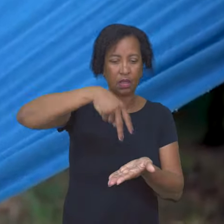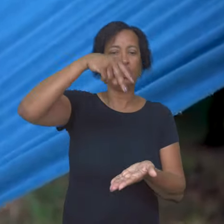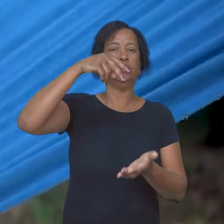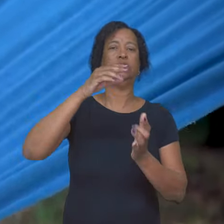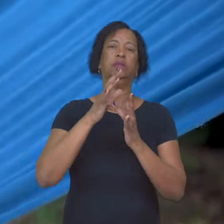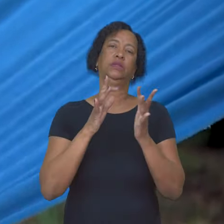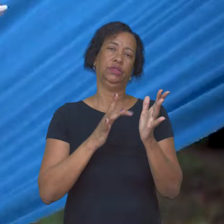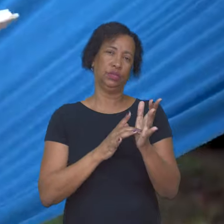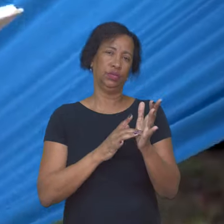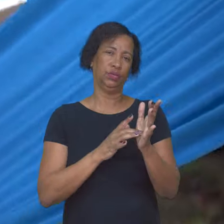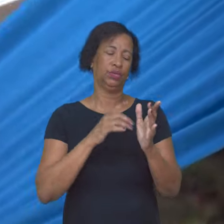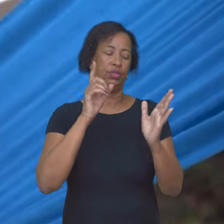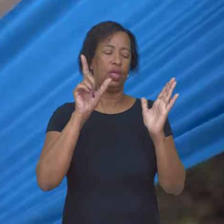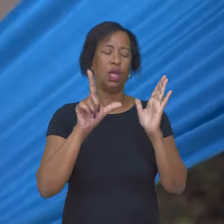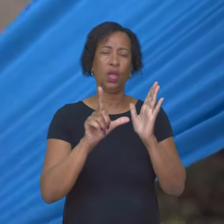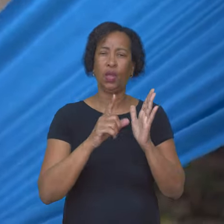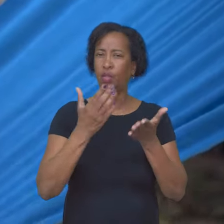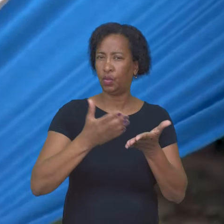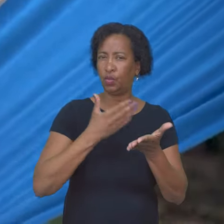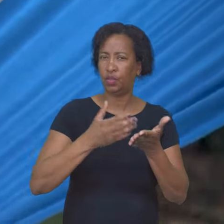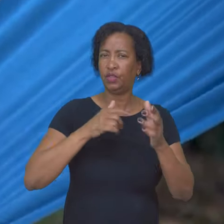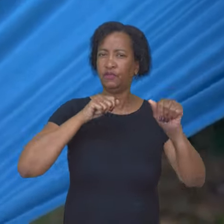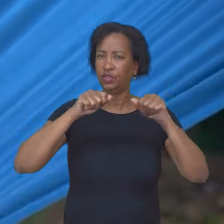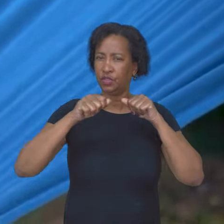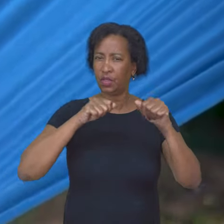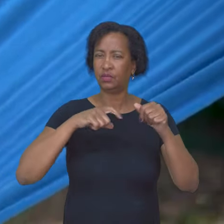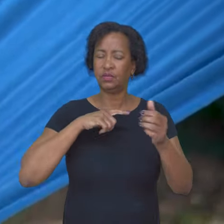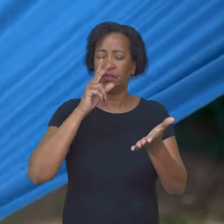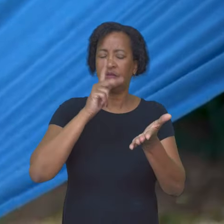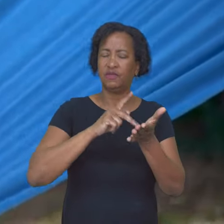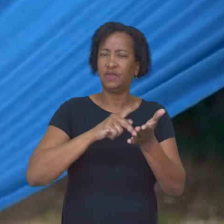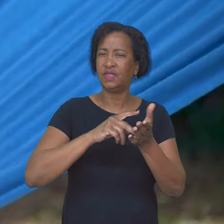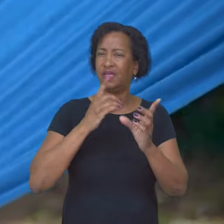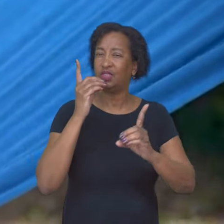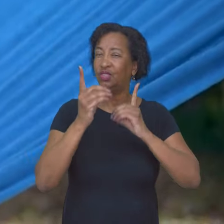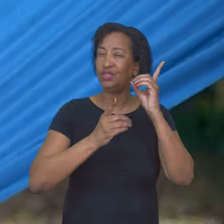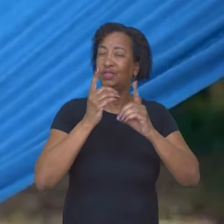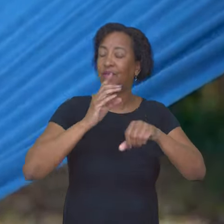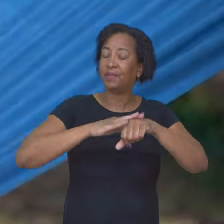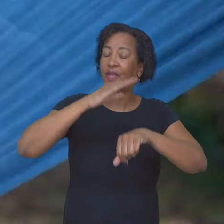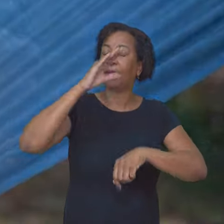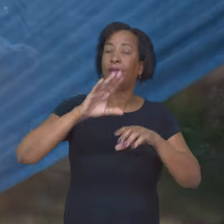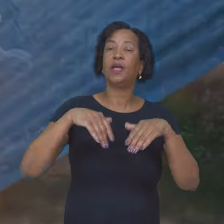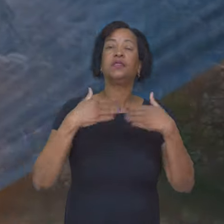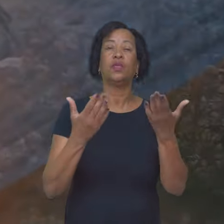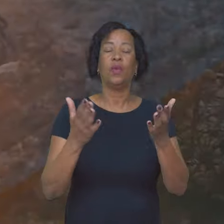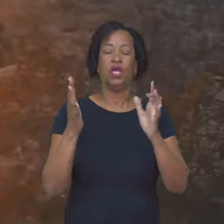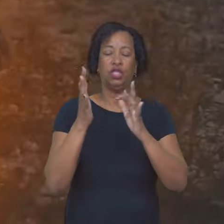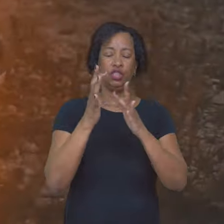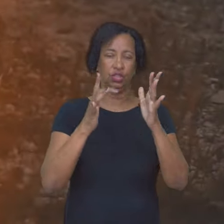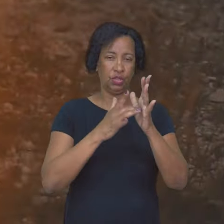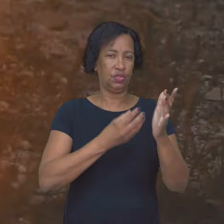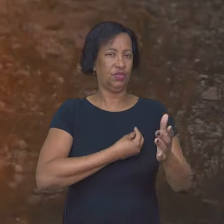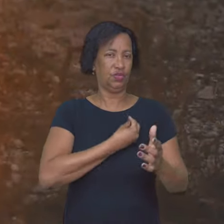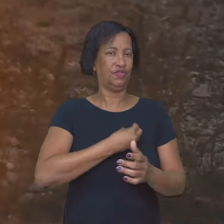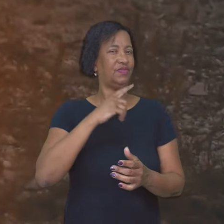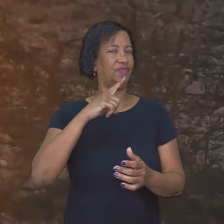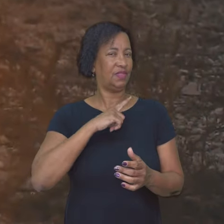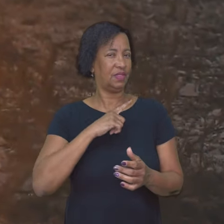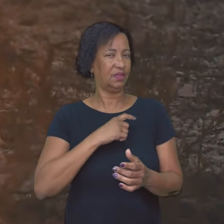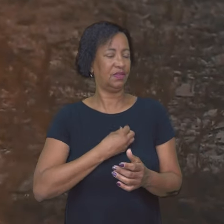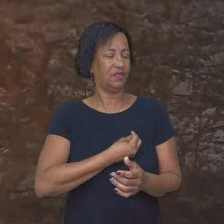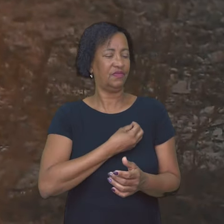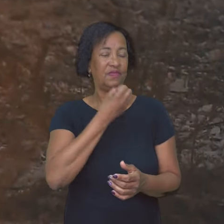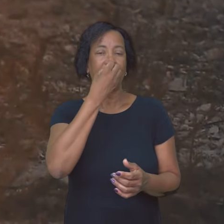testamento verá que a verdade mais dinâmica que aparece é Jesus Cristo está vivo e bem no planeta